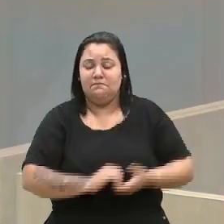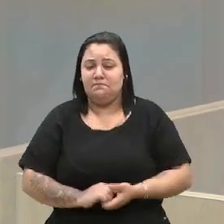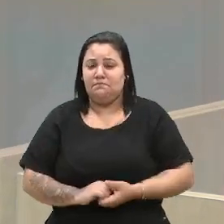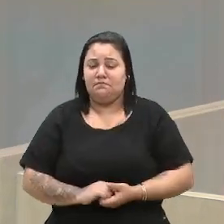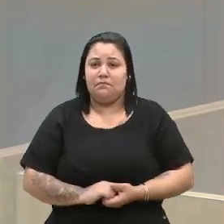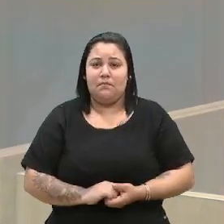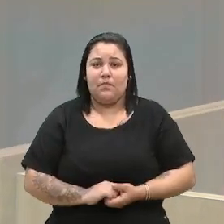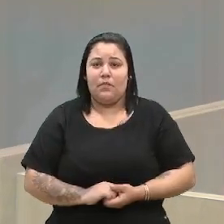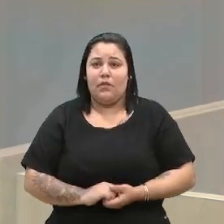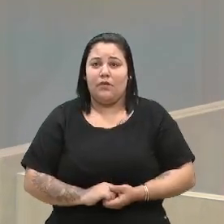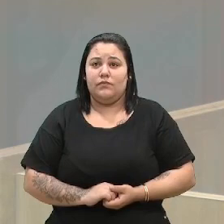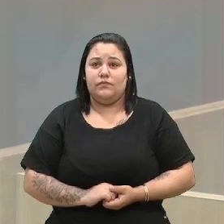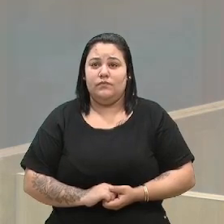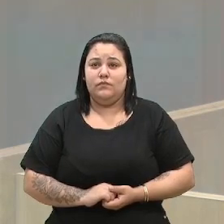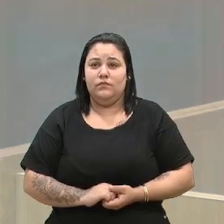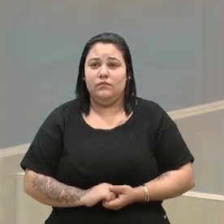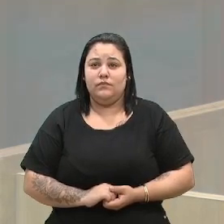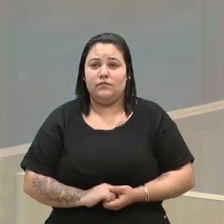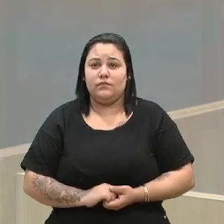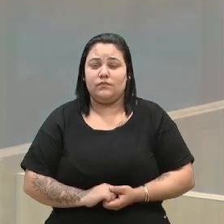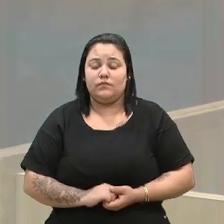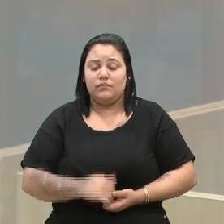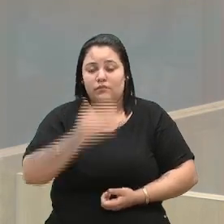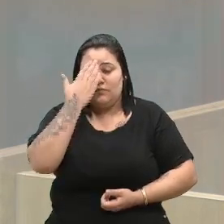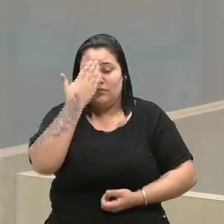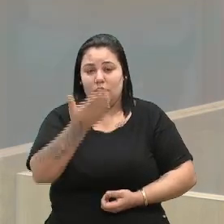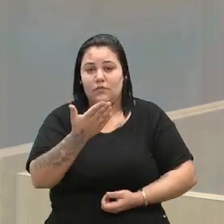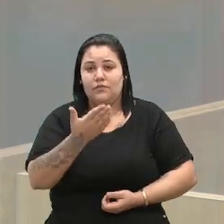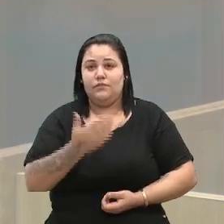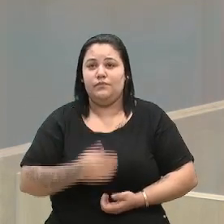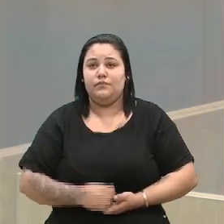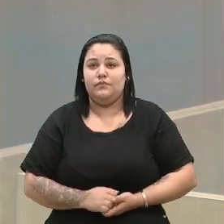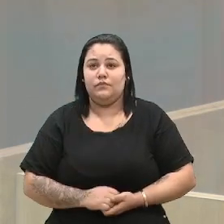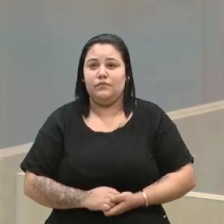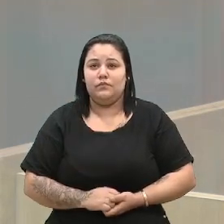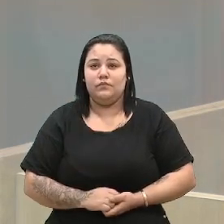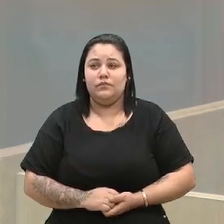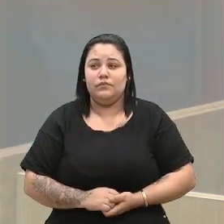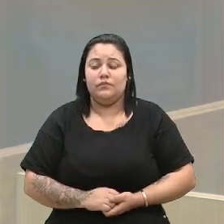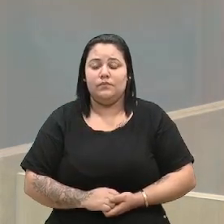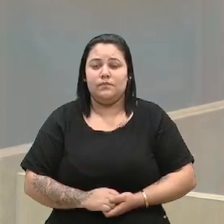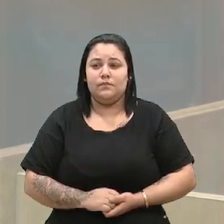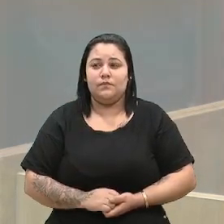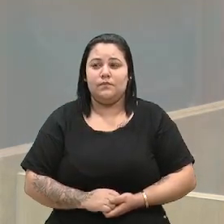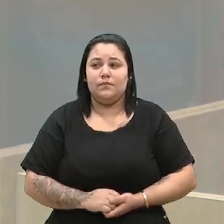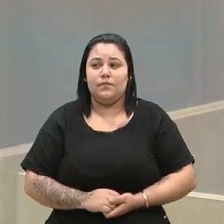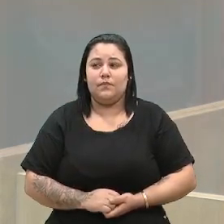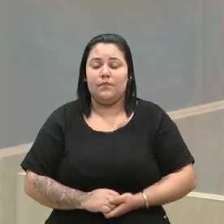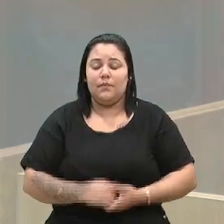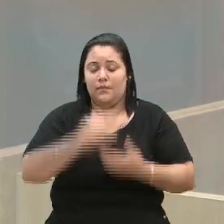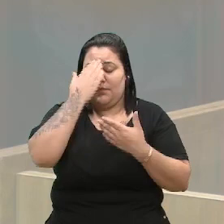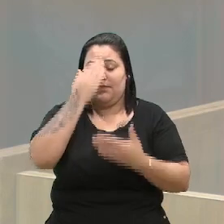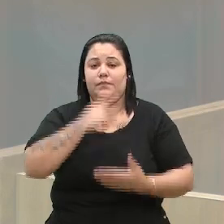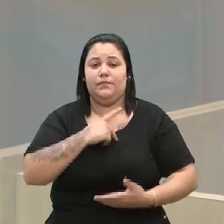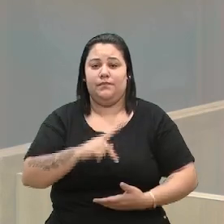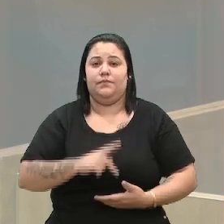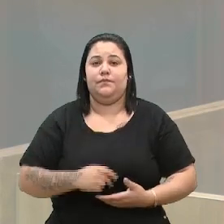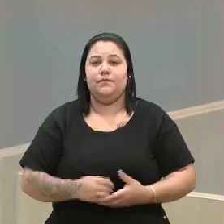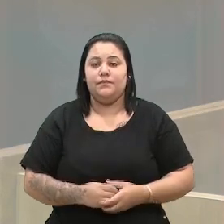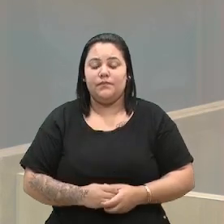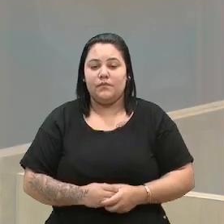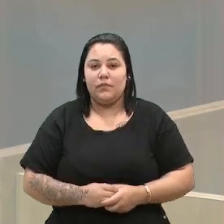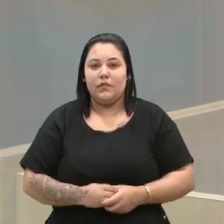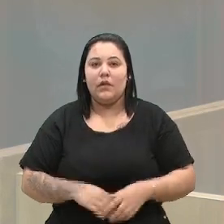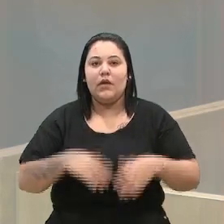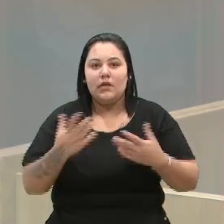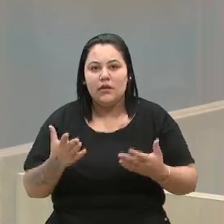líder permanece, vereador Bressan. Obrigado. Declaração de líder permanece. Obrigado, presidente. Então a gente sabe